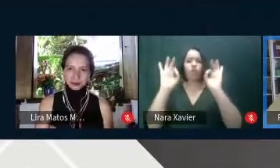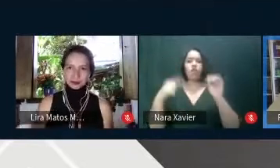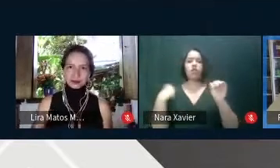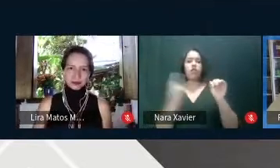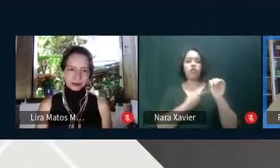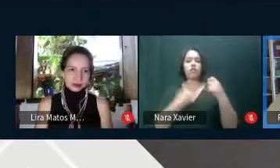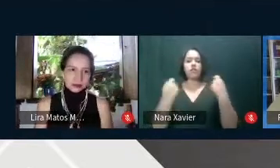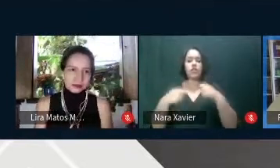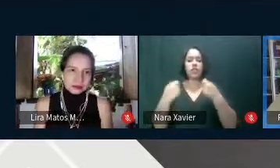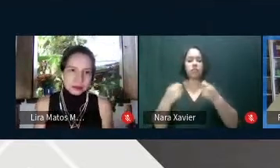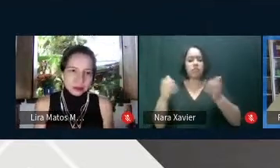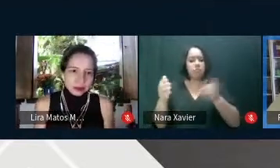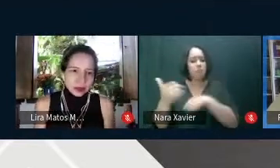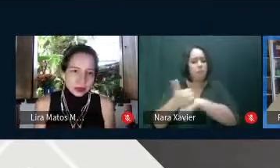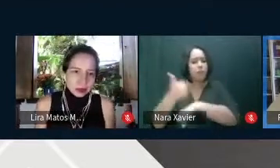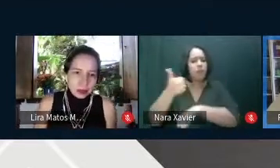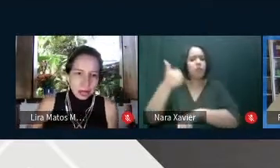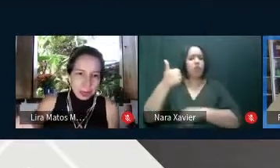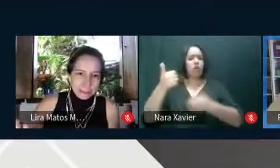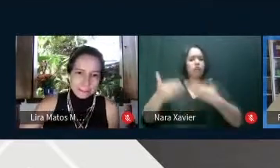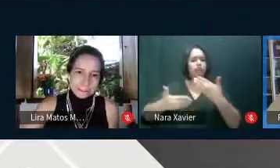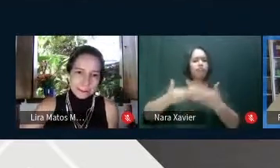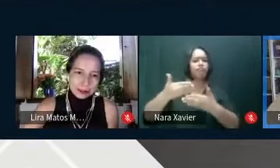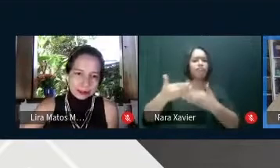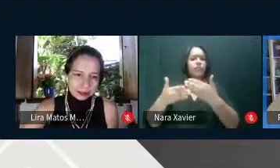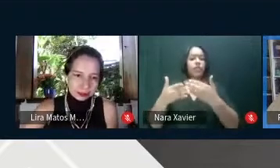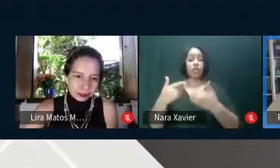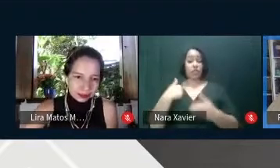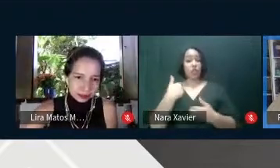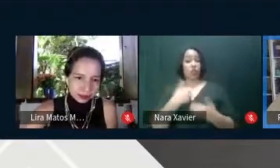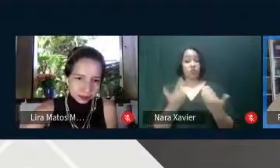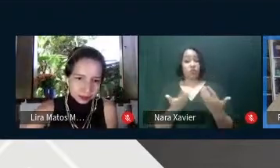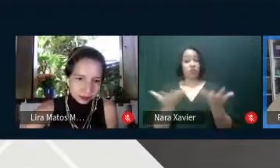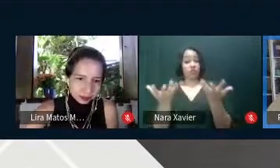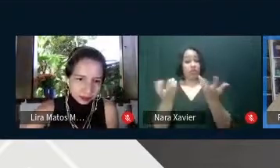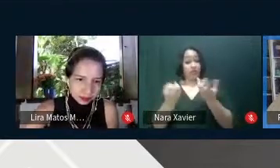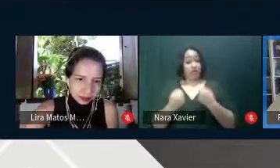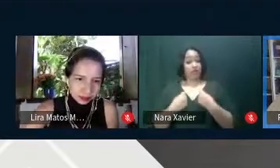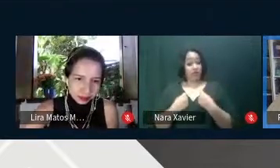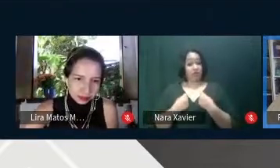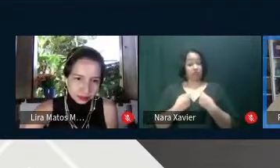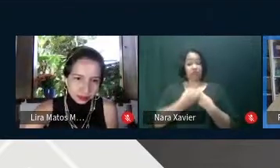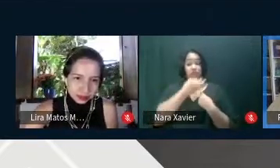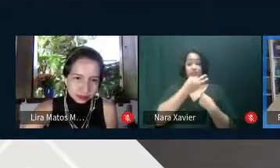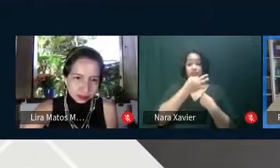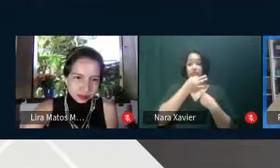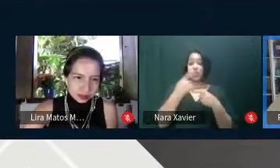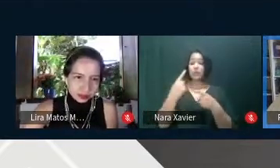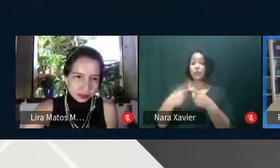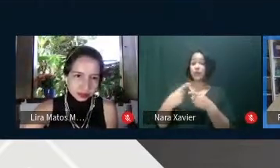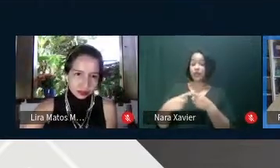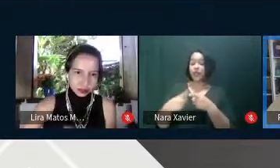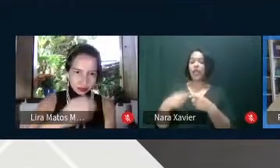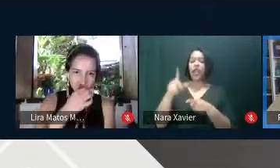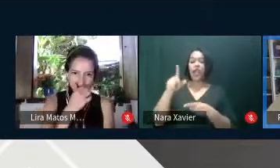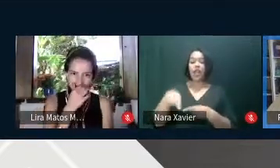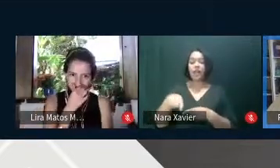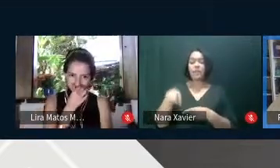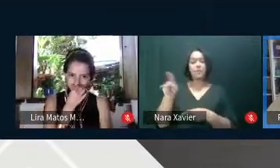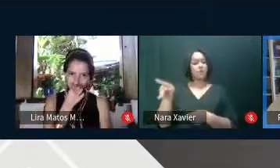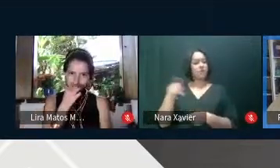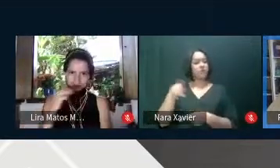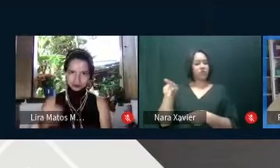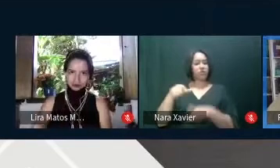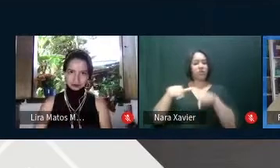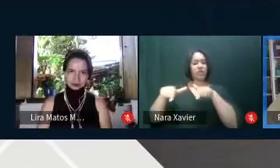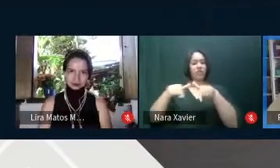o trabalho, e nós estamos abertas a isso, mas principalmente porque são profissionais que atuam na frente,